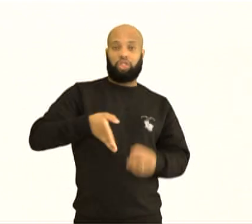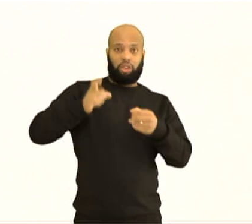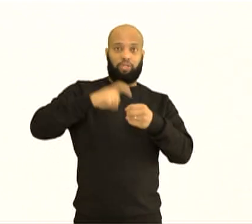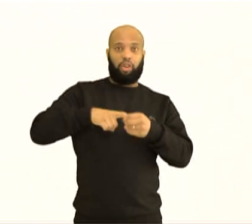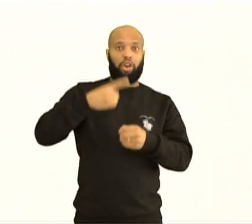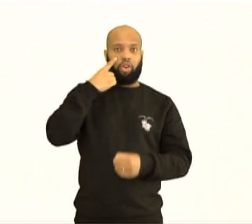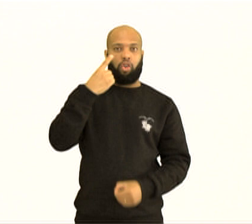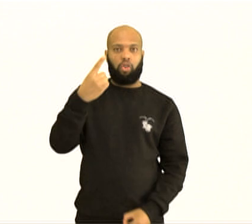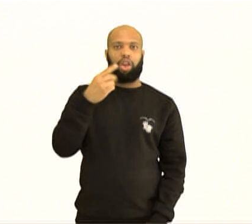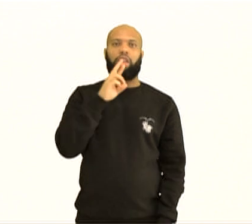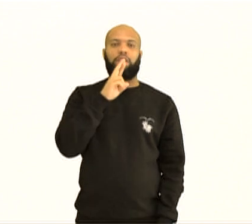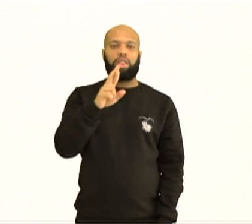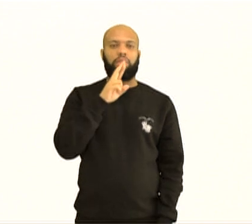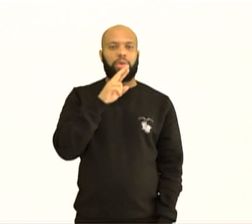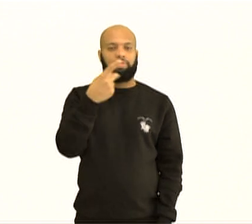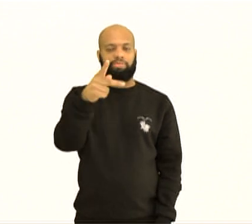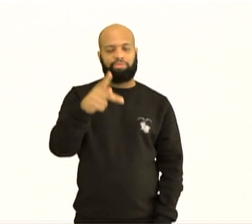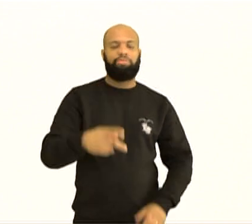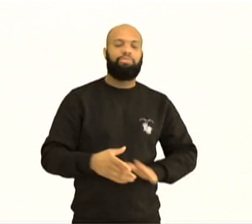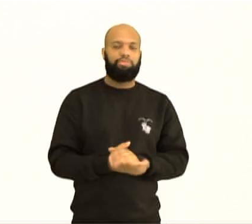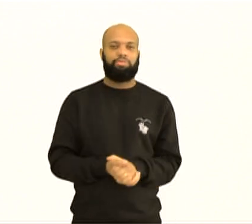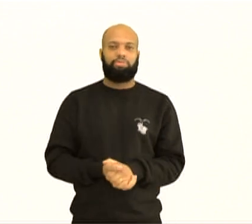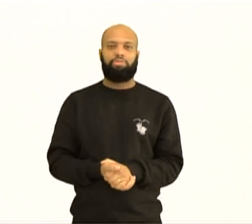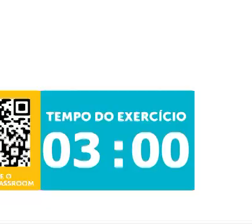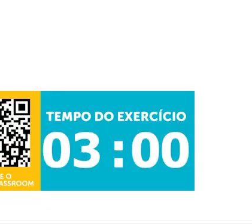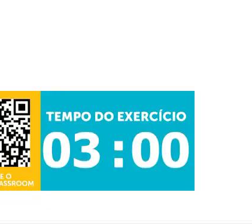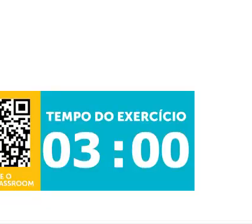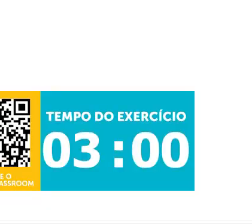em casa, eu já retomo aqui para a gente fazer a correção.